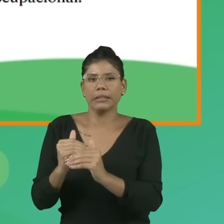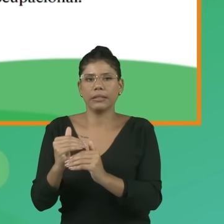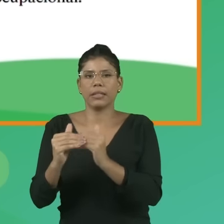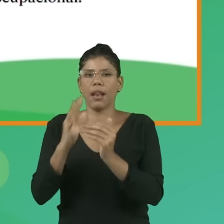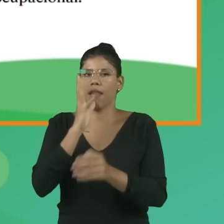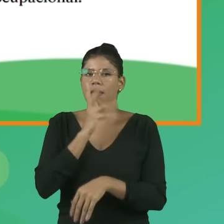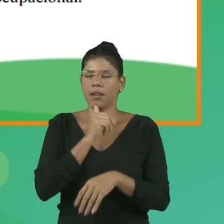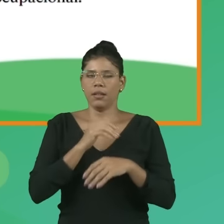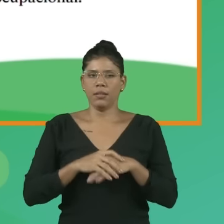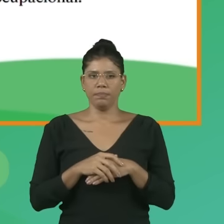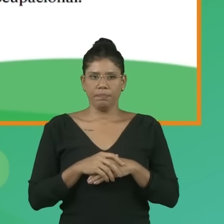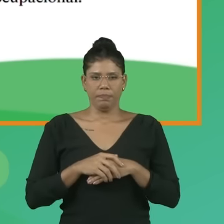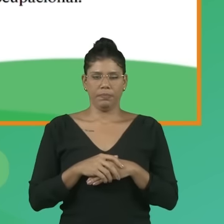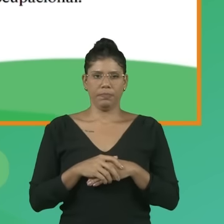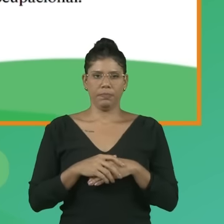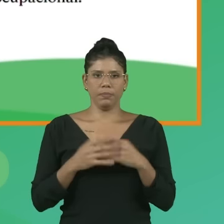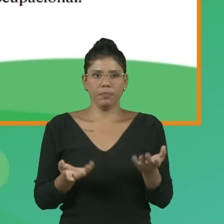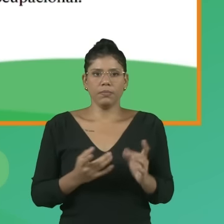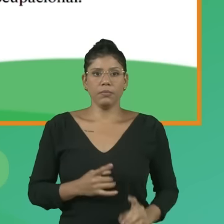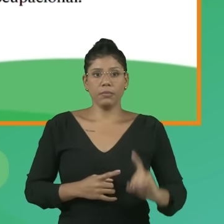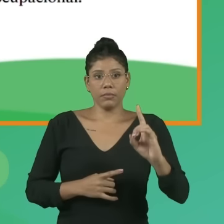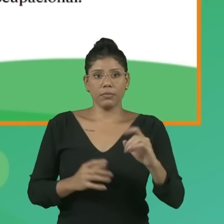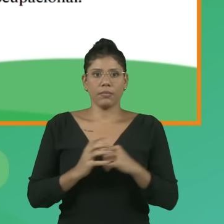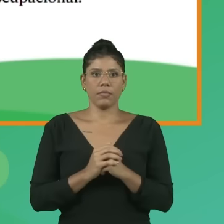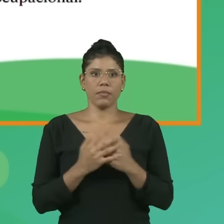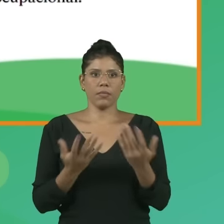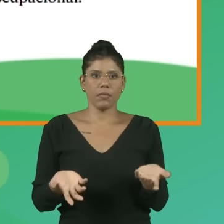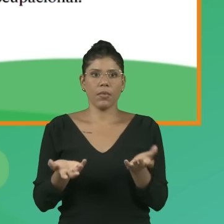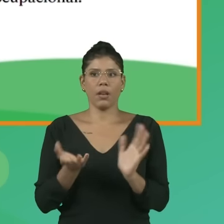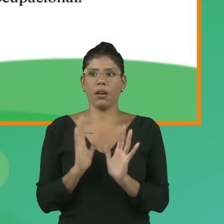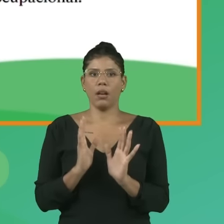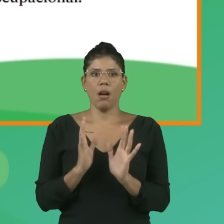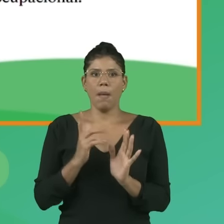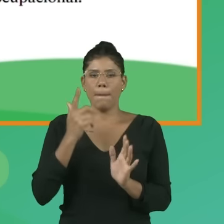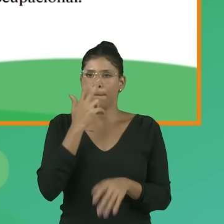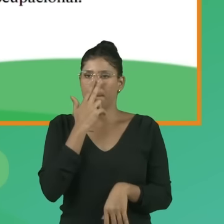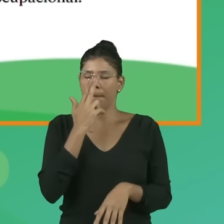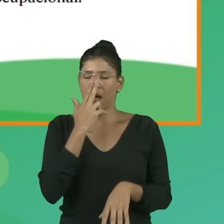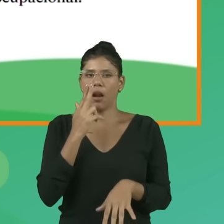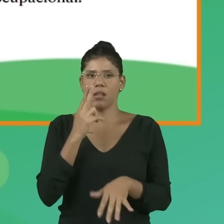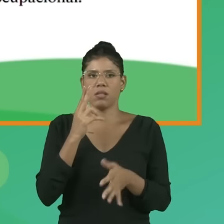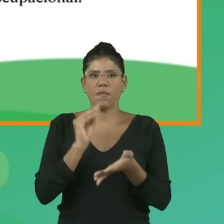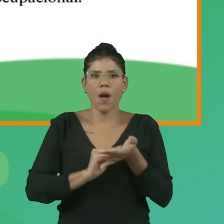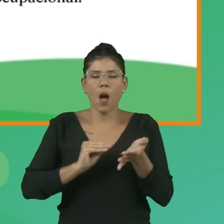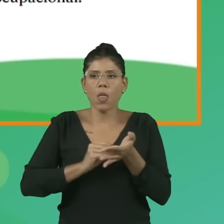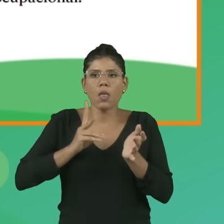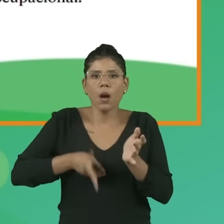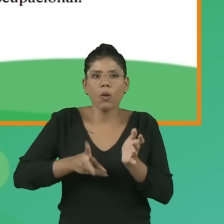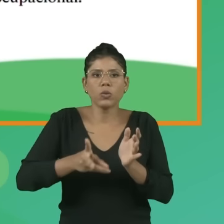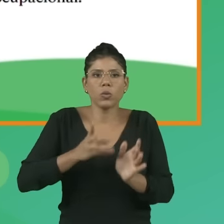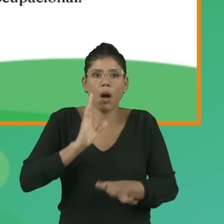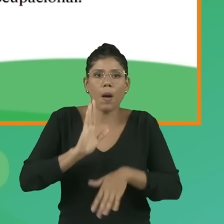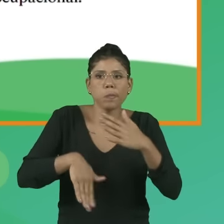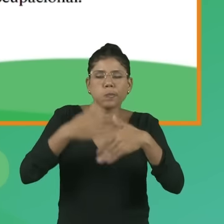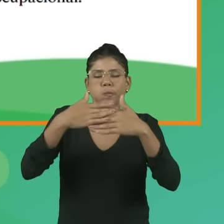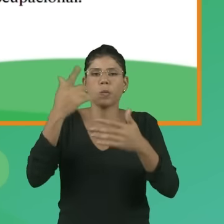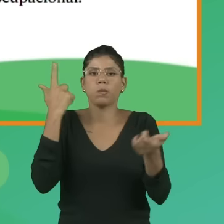dizendo, esse item. Letra D. Estagnação dos direitos adquiridos e anacronismo da legislação vigente.